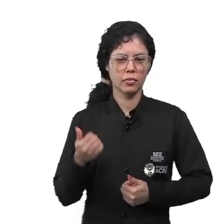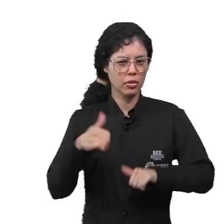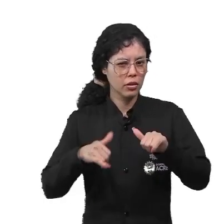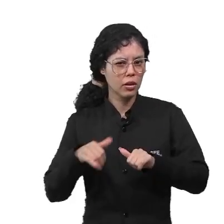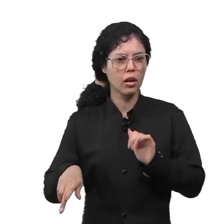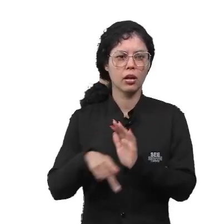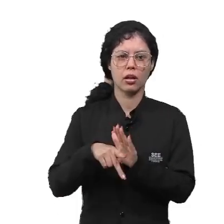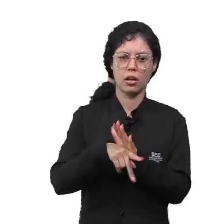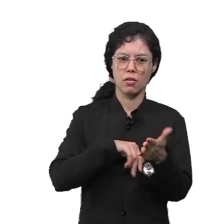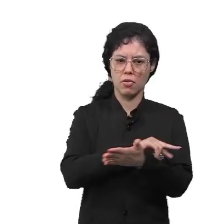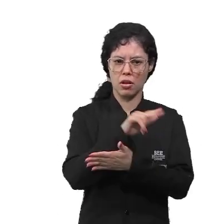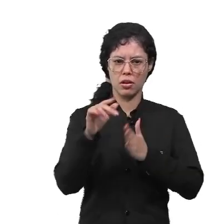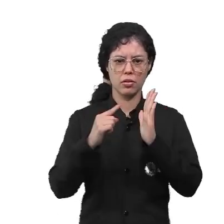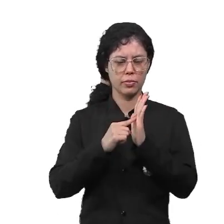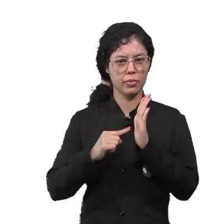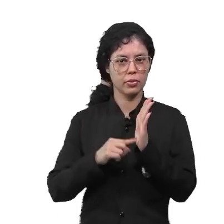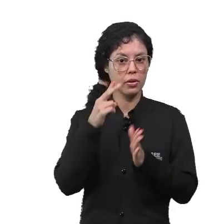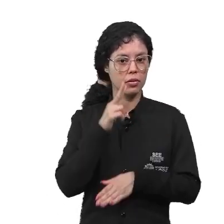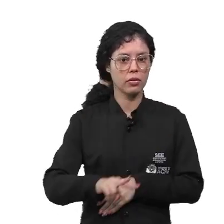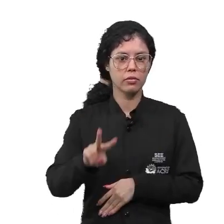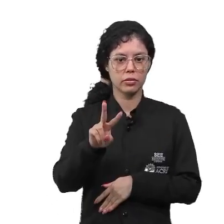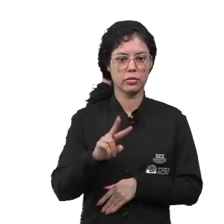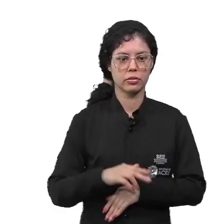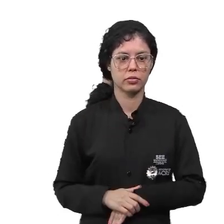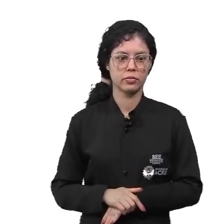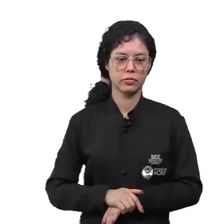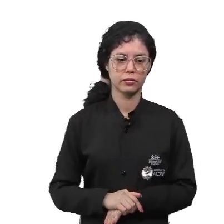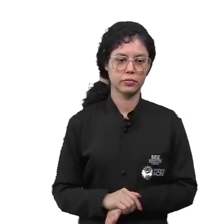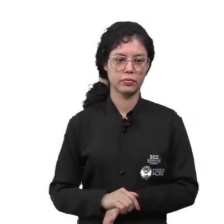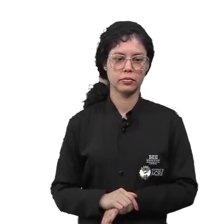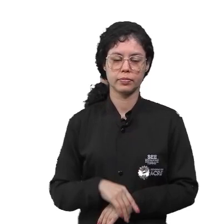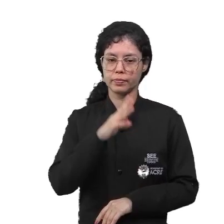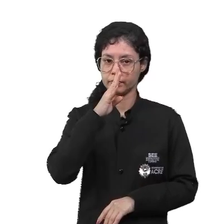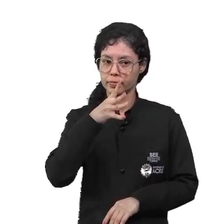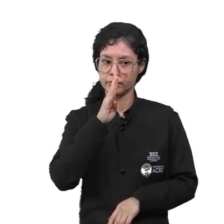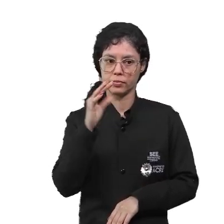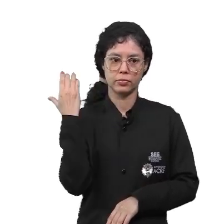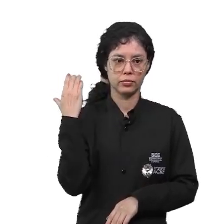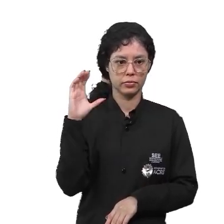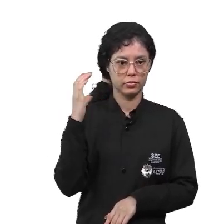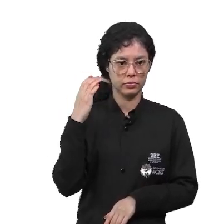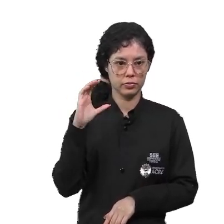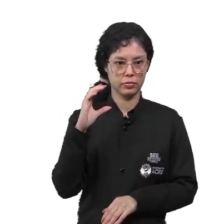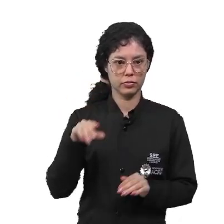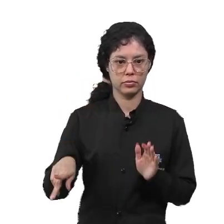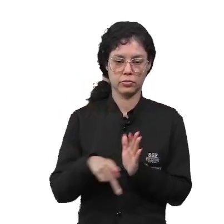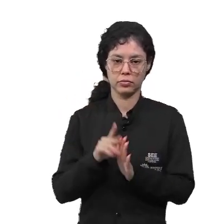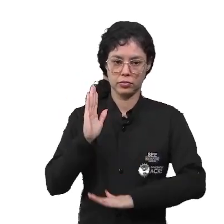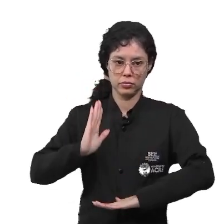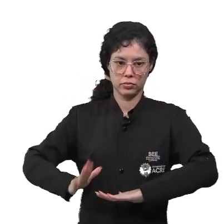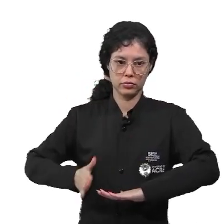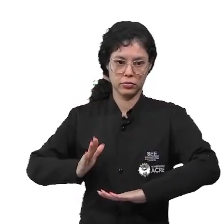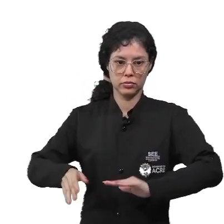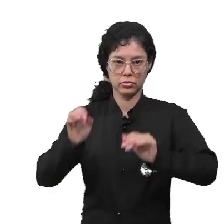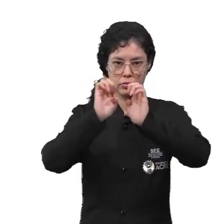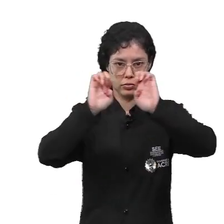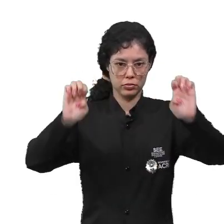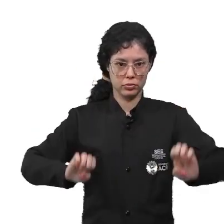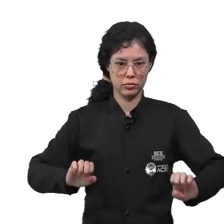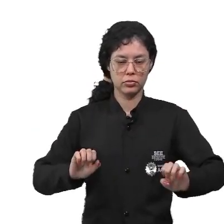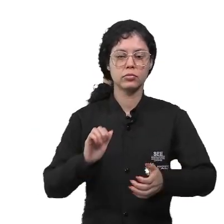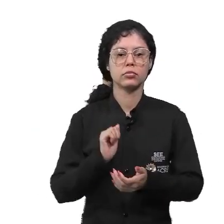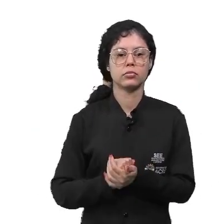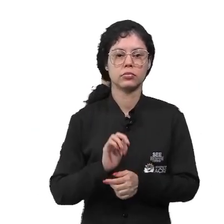Analisar diversos pontos de vista e criticar o cientificismo